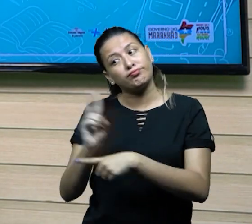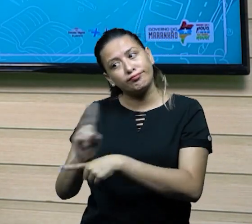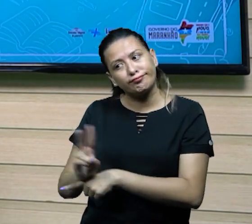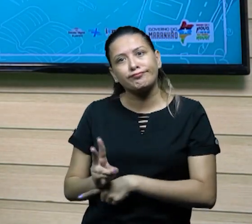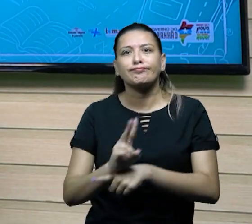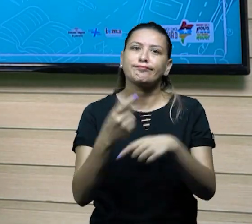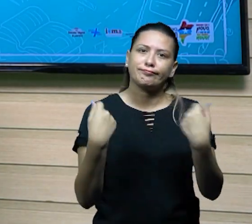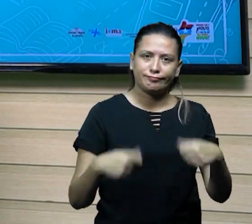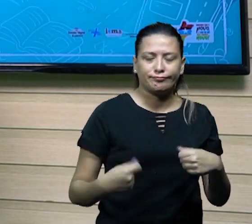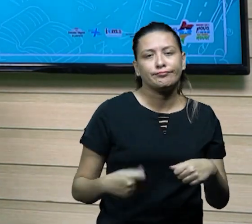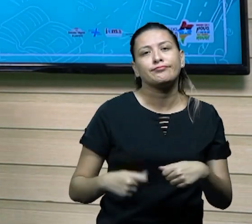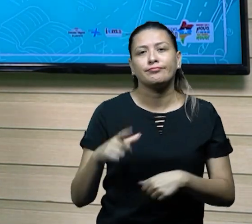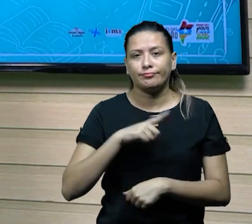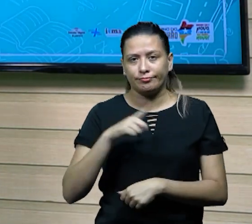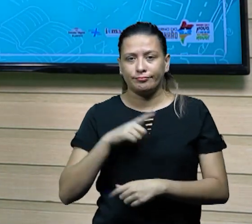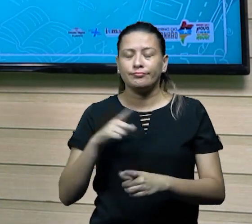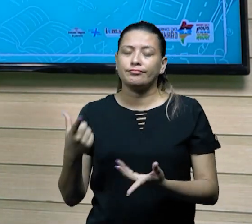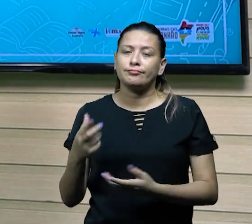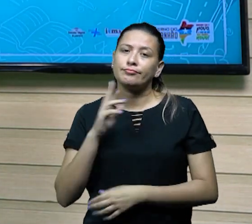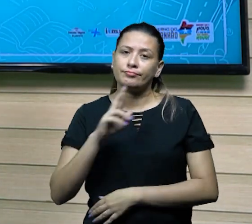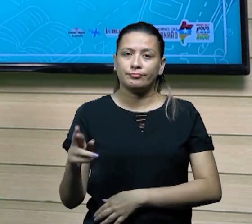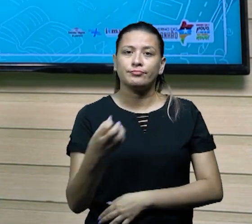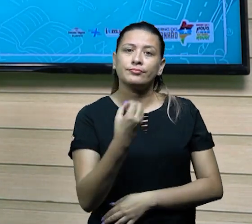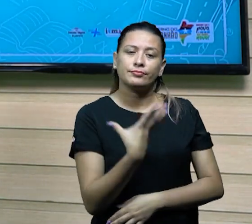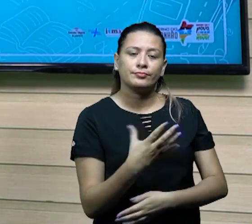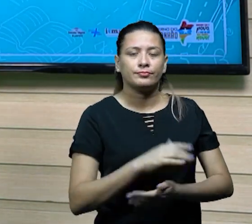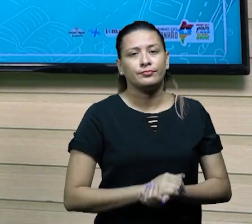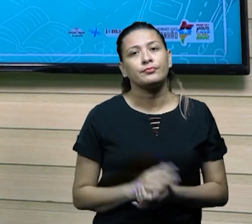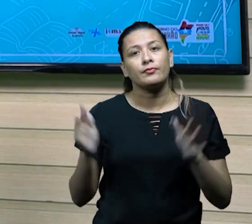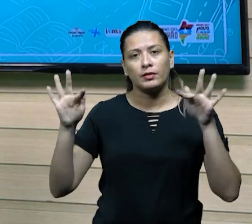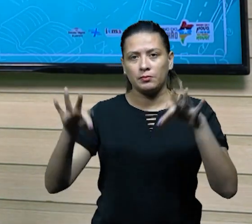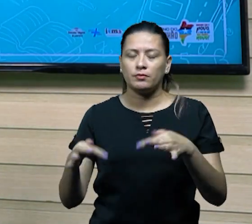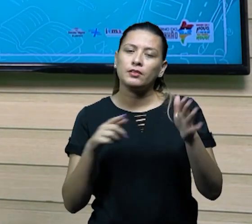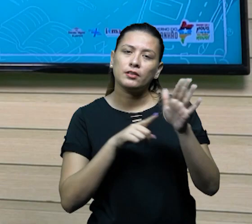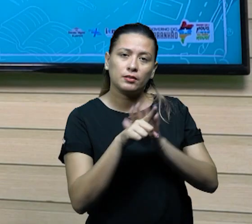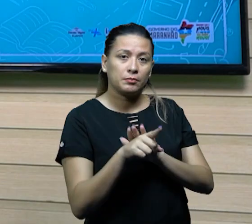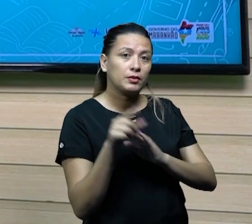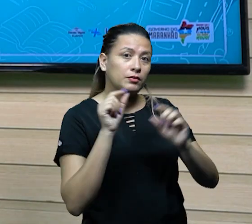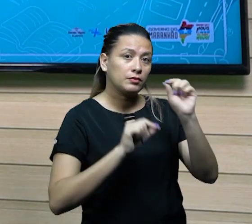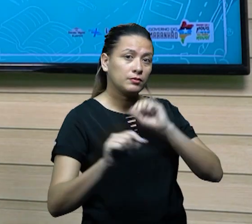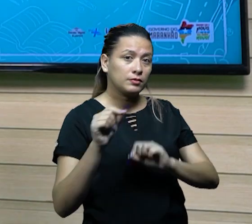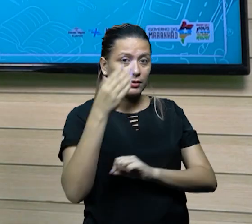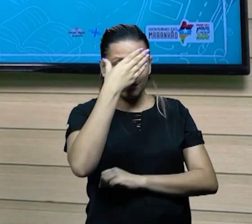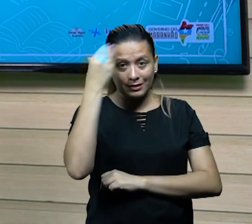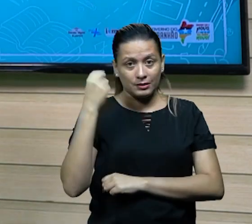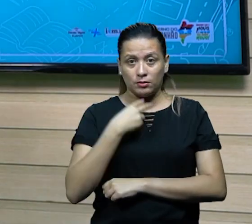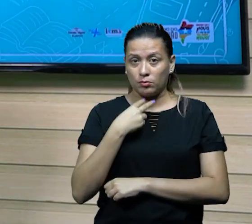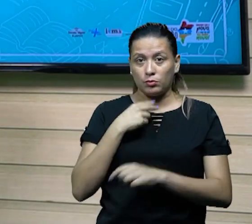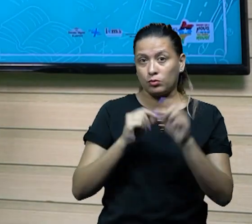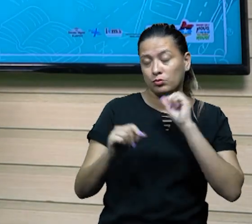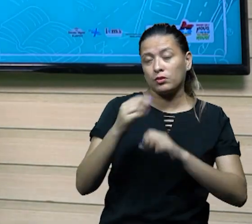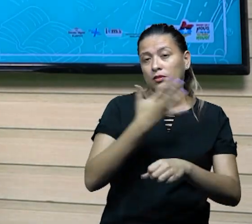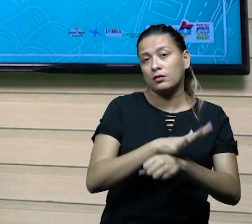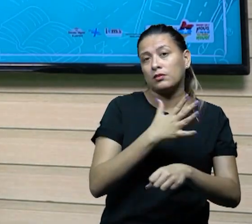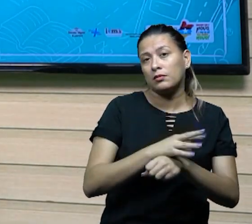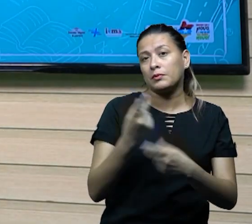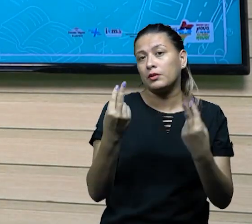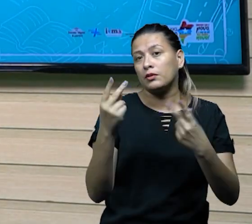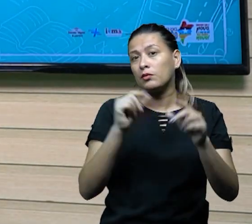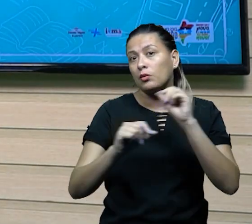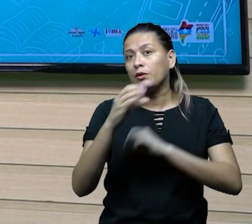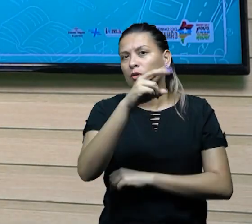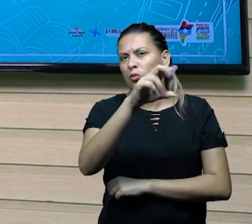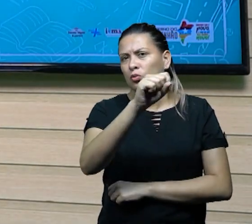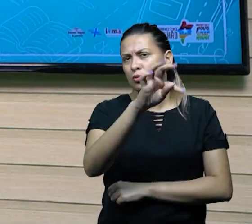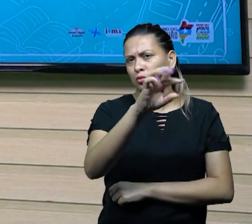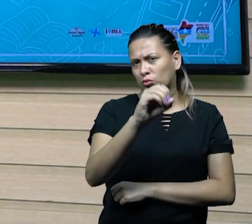direção, cobre do seu funcionário, porque se não tiver esse monitoramento, não vai surtir efeito. E para a gente poder finalizar bem que essa perguntazinha